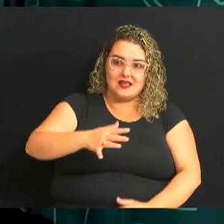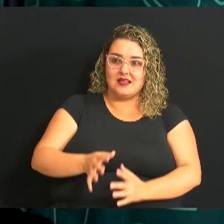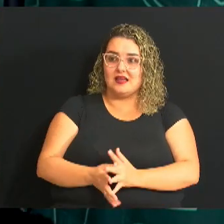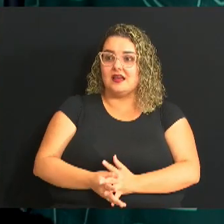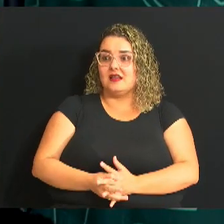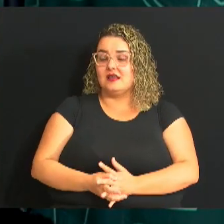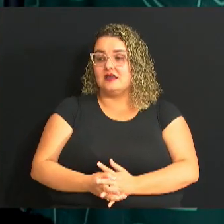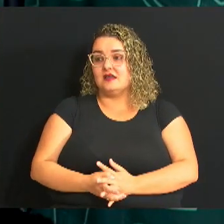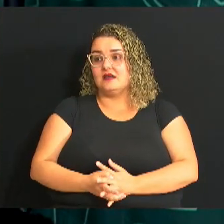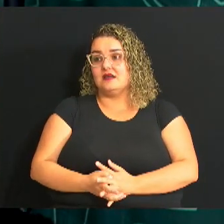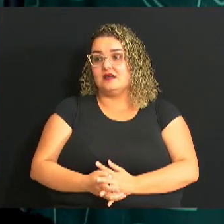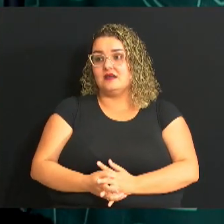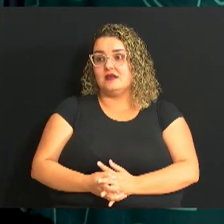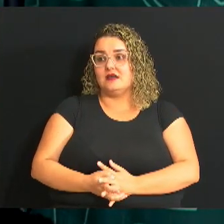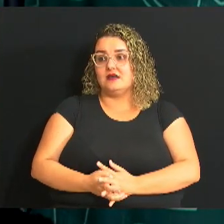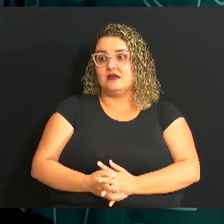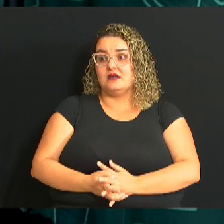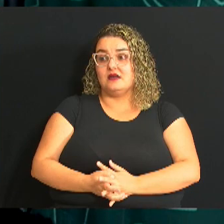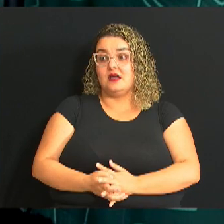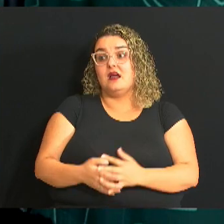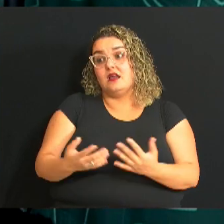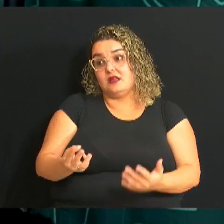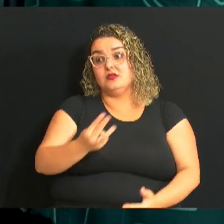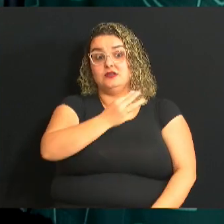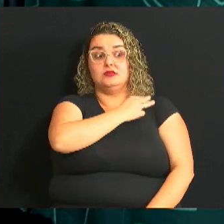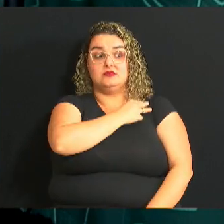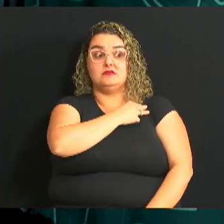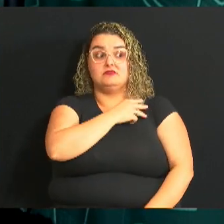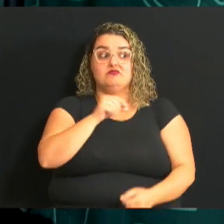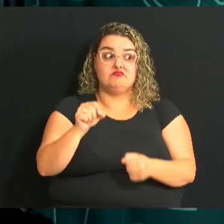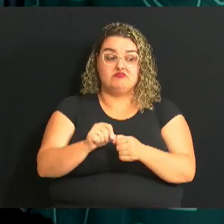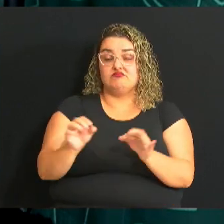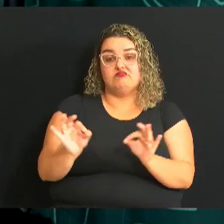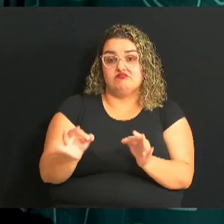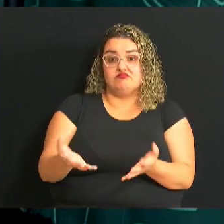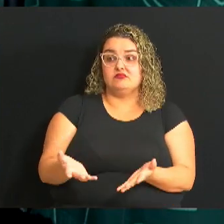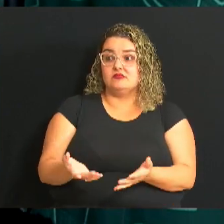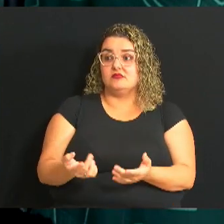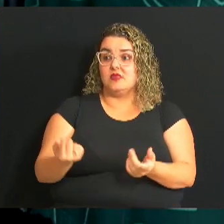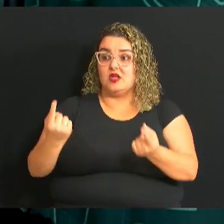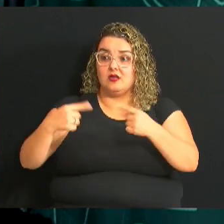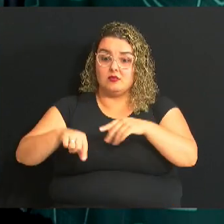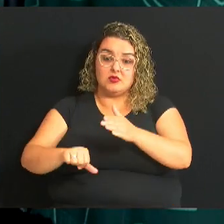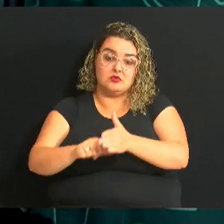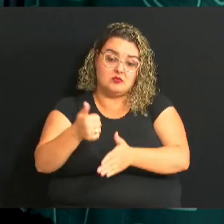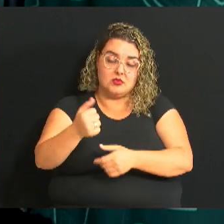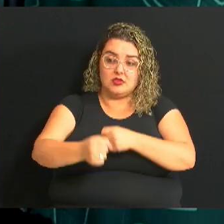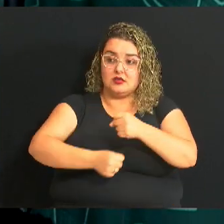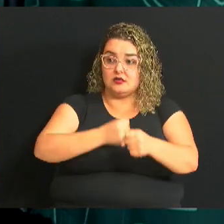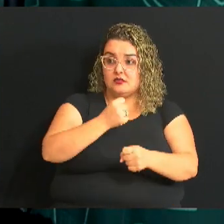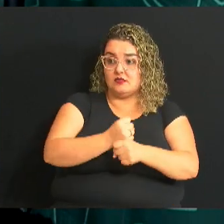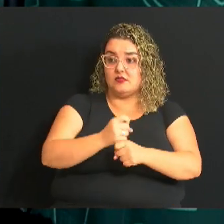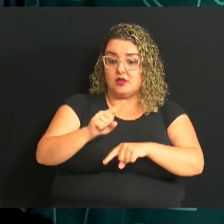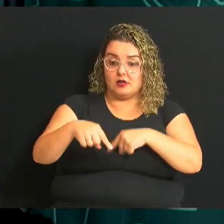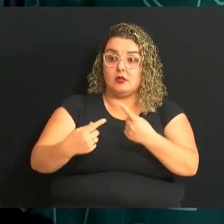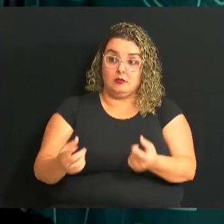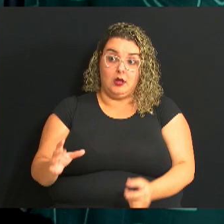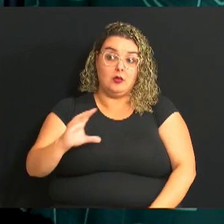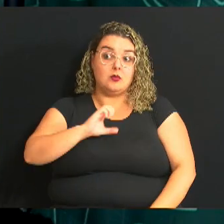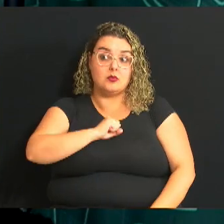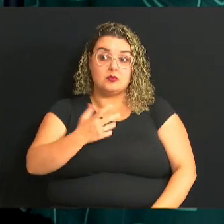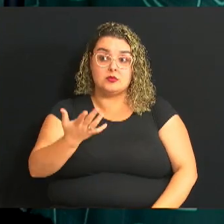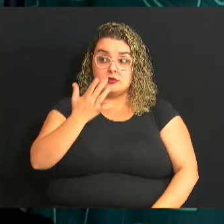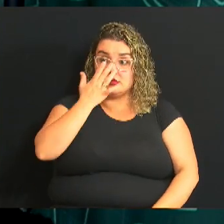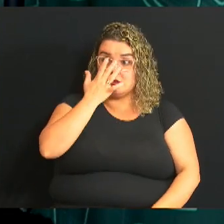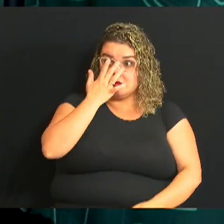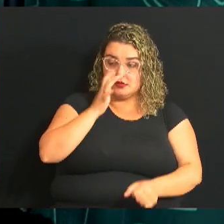daí era o terceiro ano, a gente não ia fazer nada, porque tipo, eu competi no primeiro ano, outra competição, e daí eu gostei. E daí por causa da